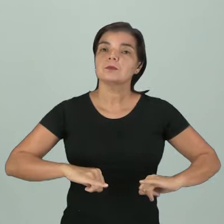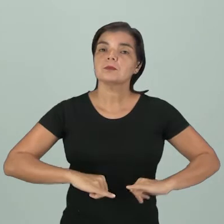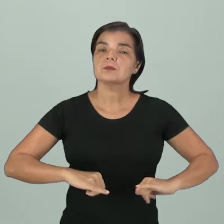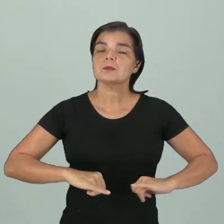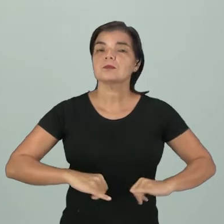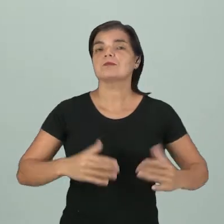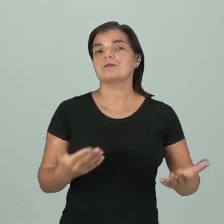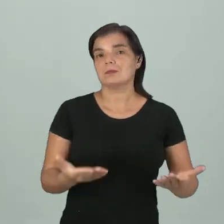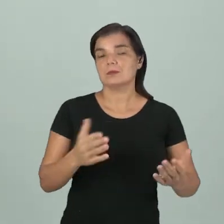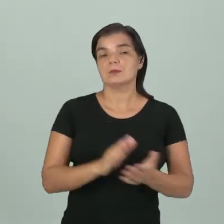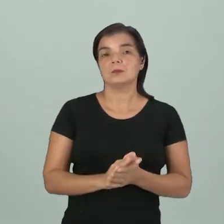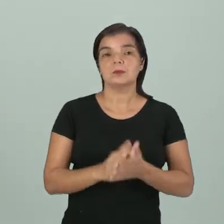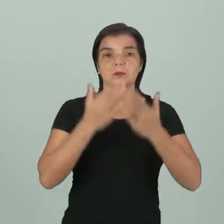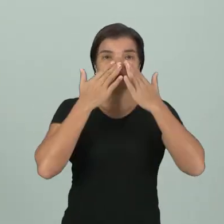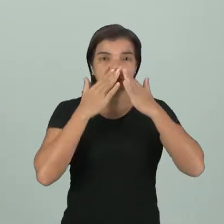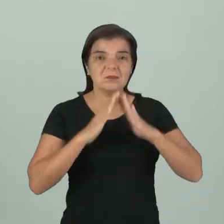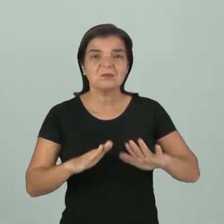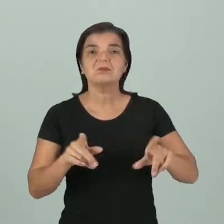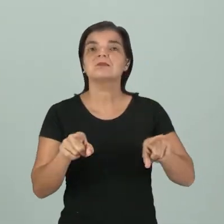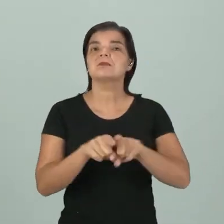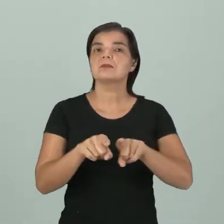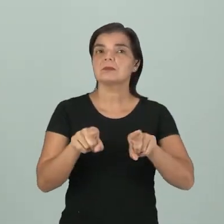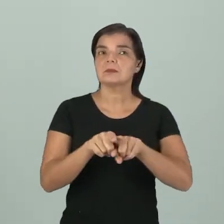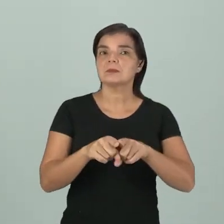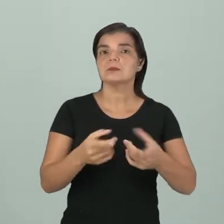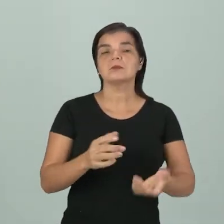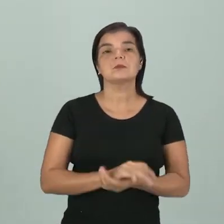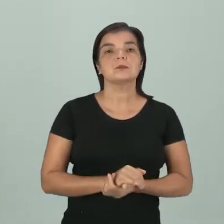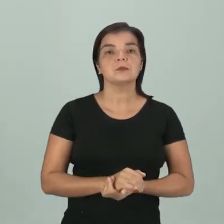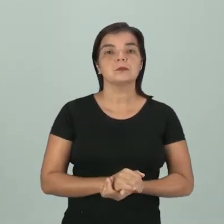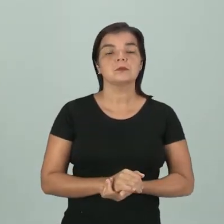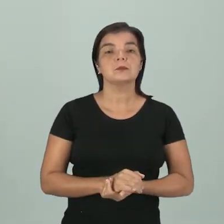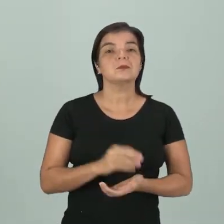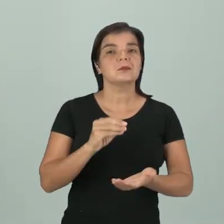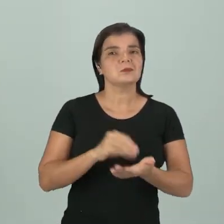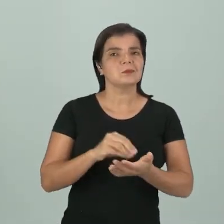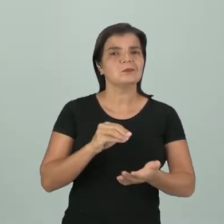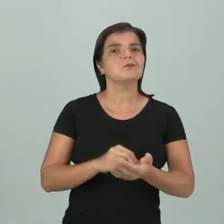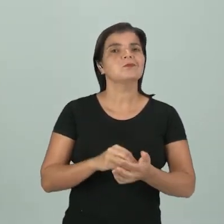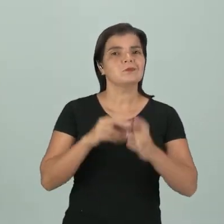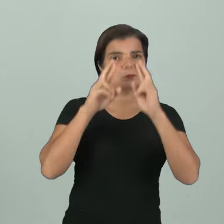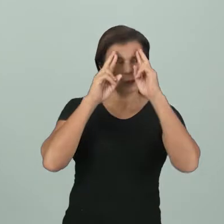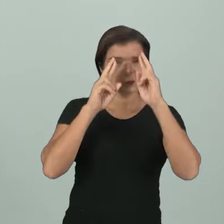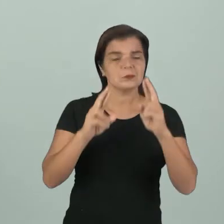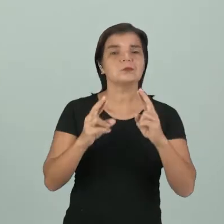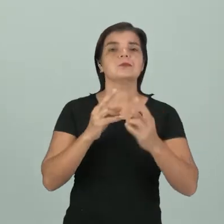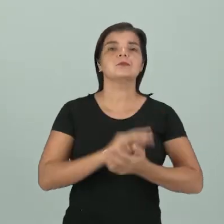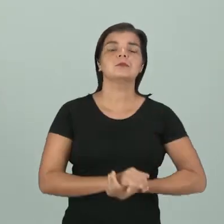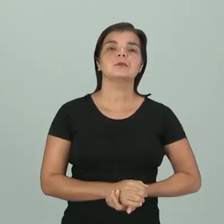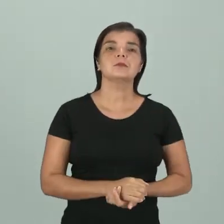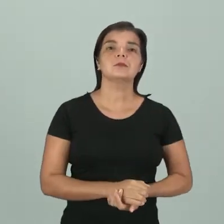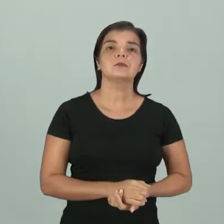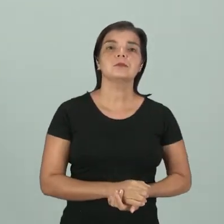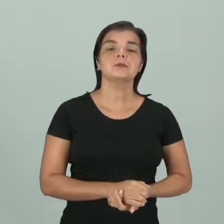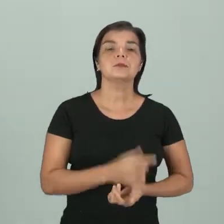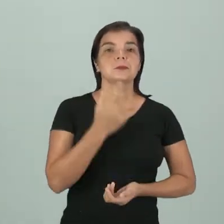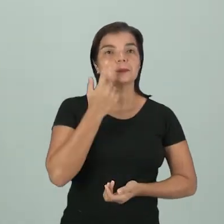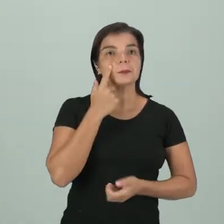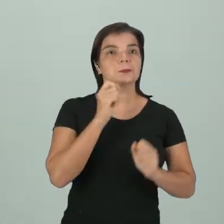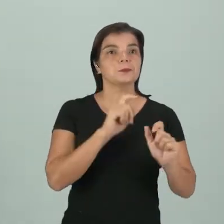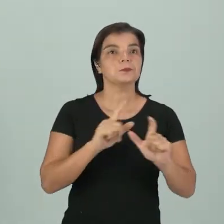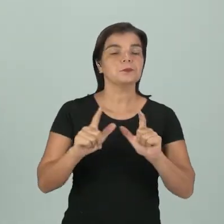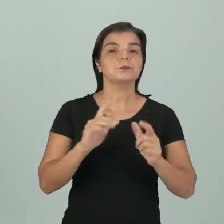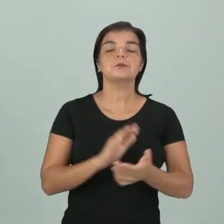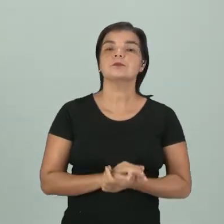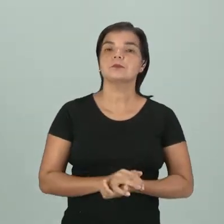e muito humilhante e desumano, certo? Essa é a palavra, desumano. Então vamos lá, observem